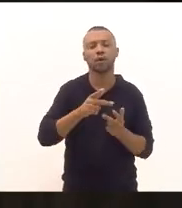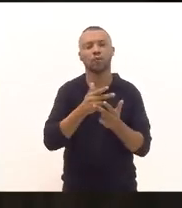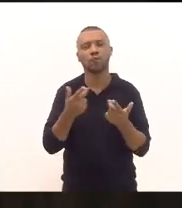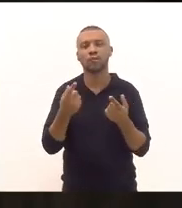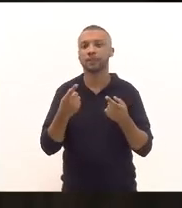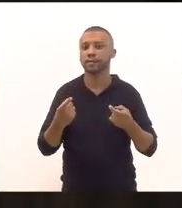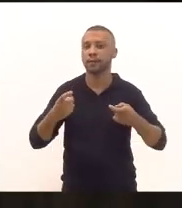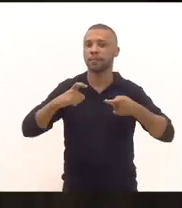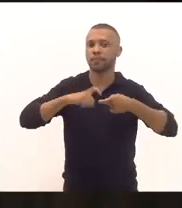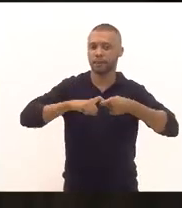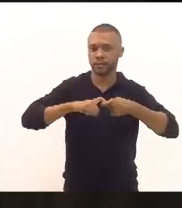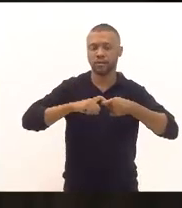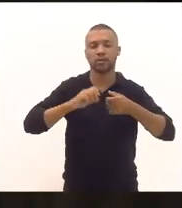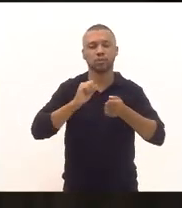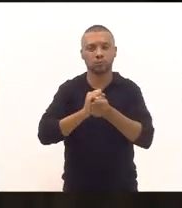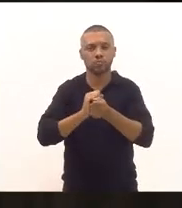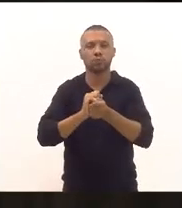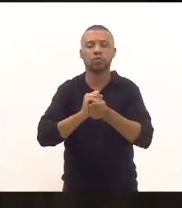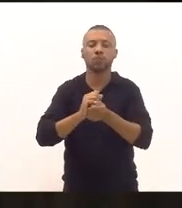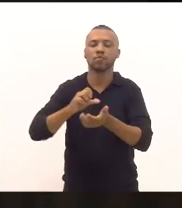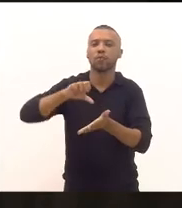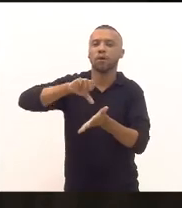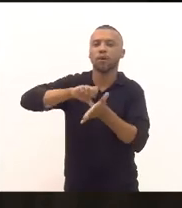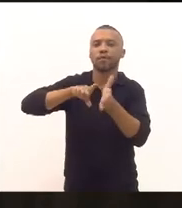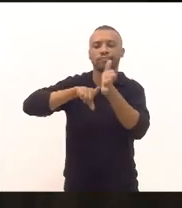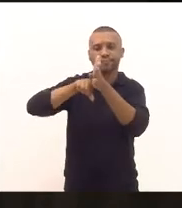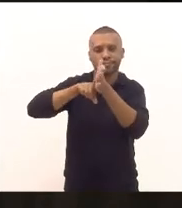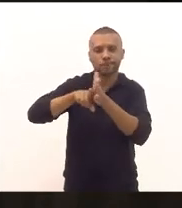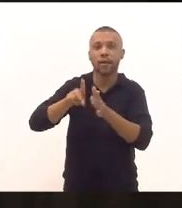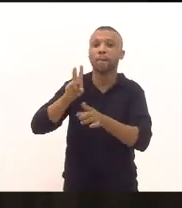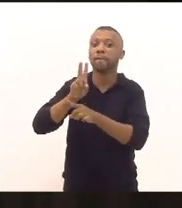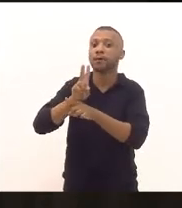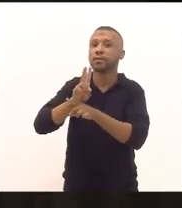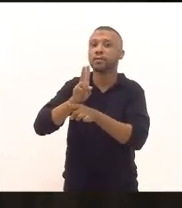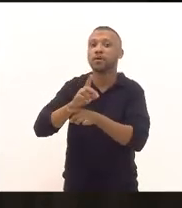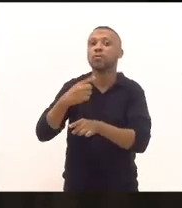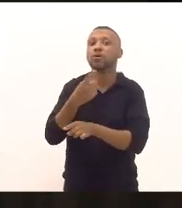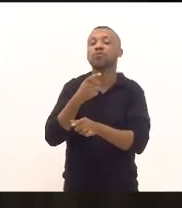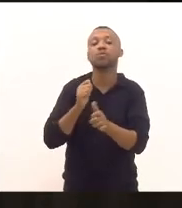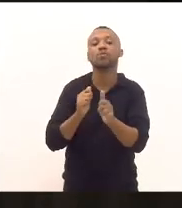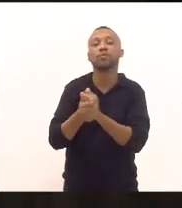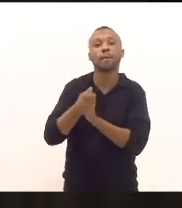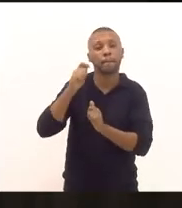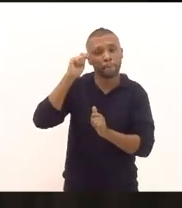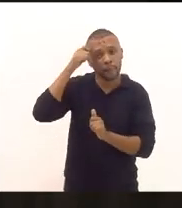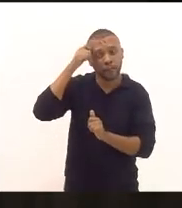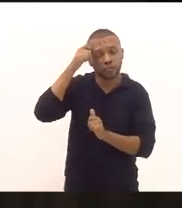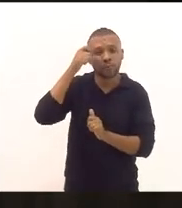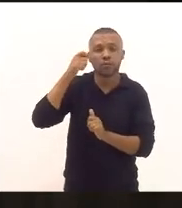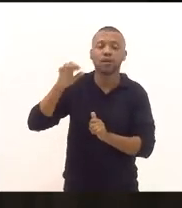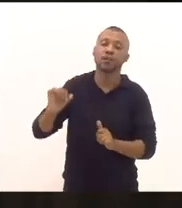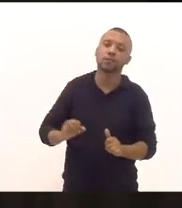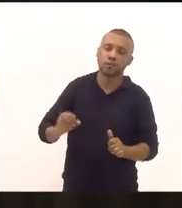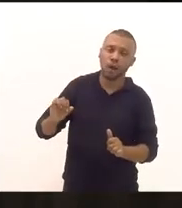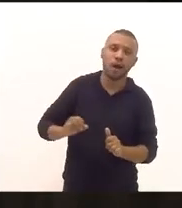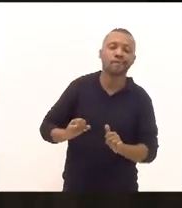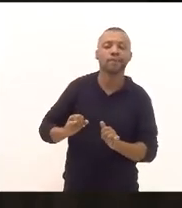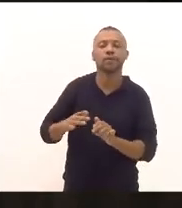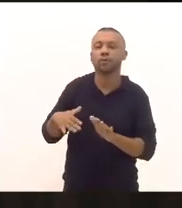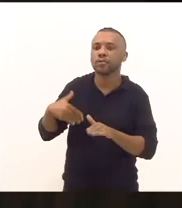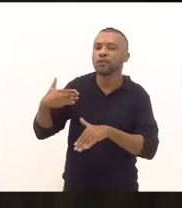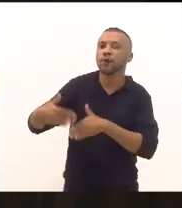nessa parceria com o Observatório em especial proteger os nossos jogadores pretos que sofrem com esse